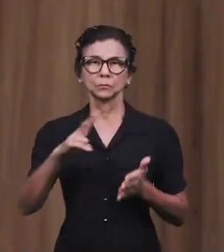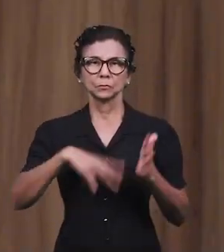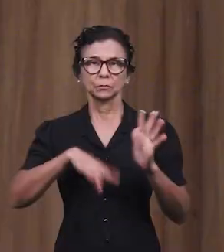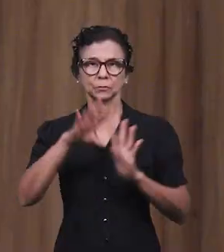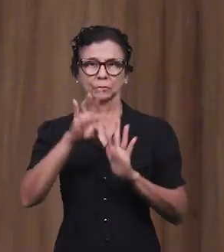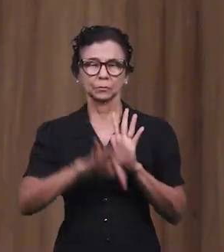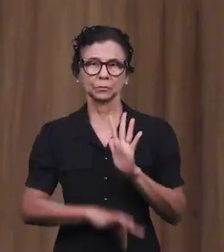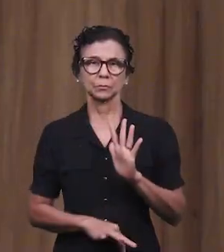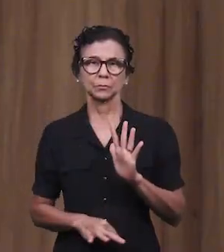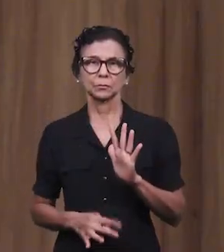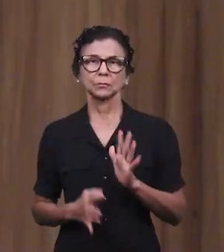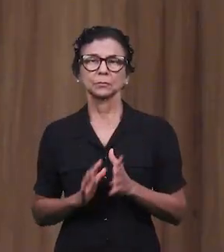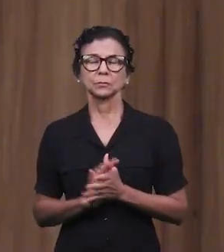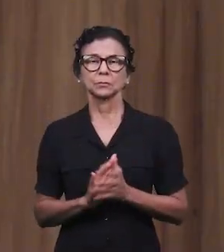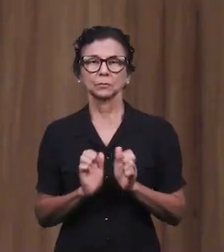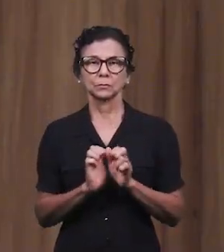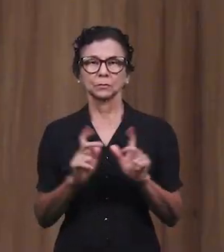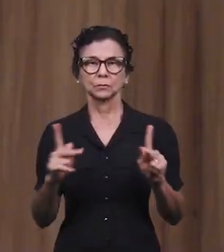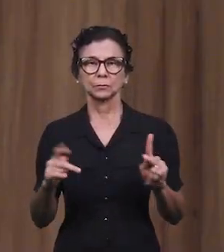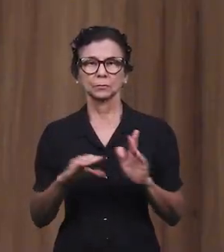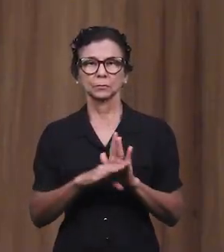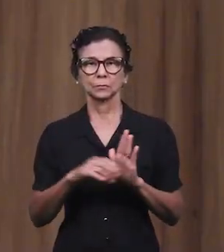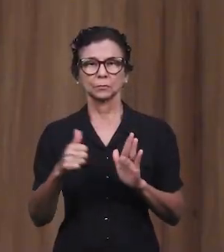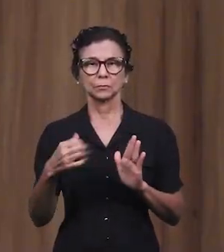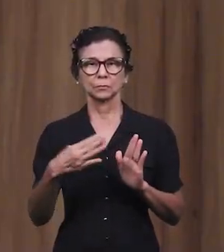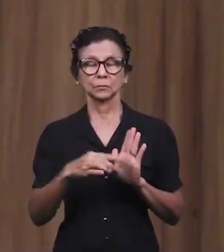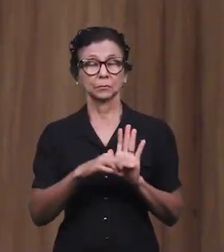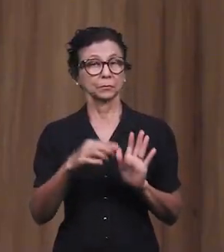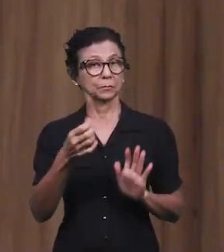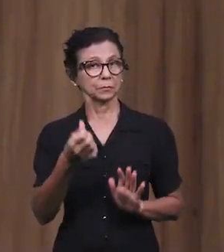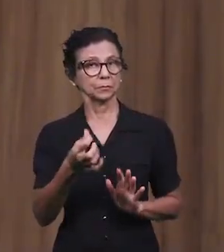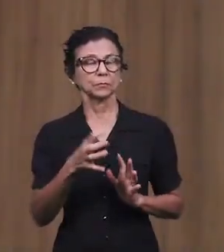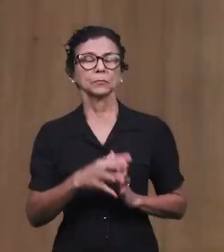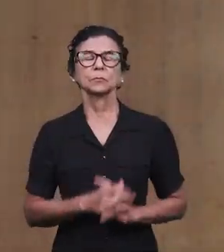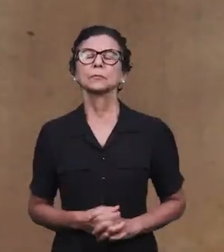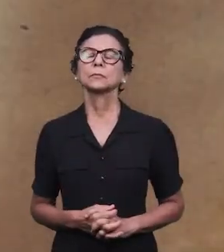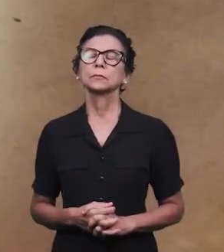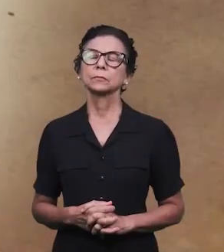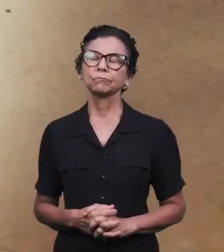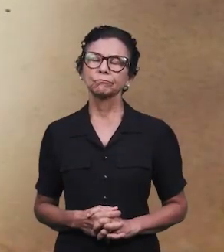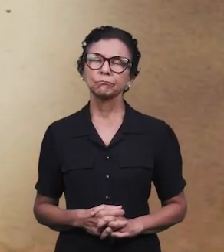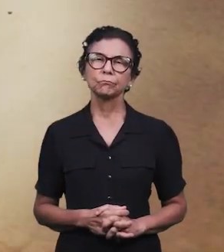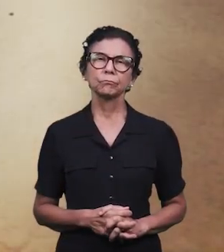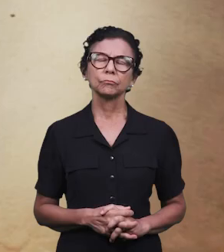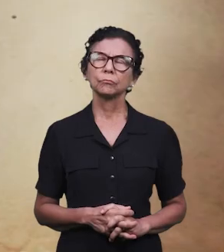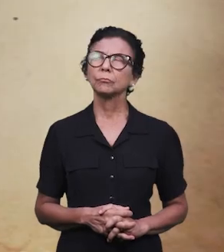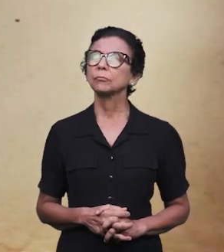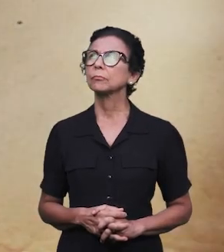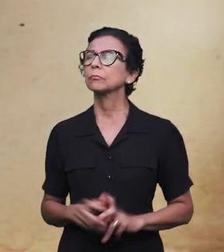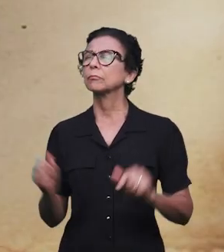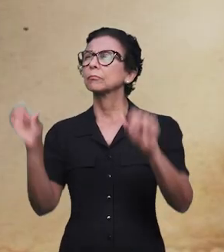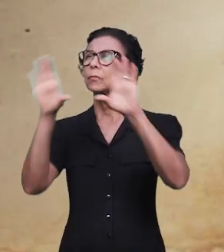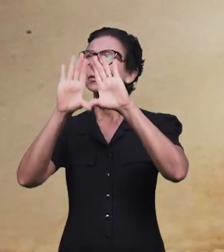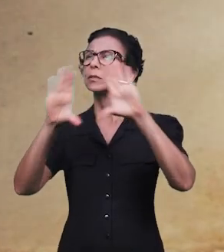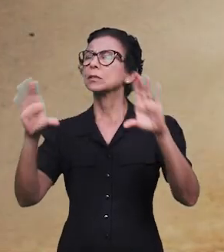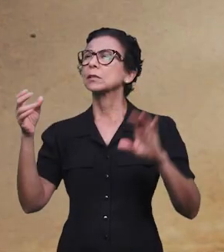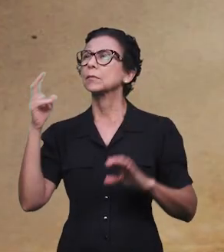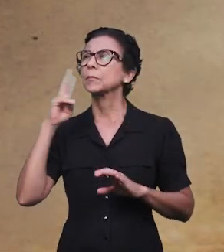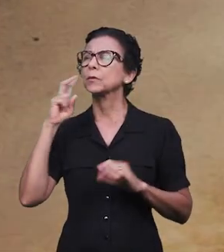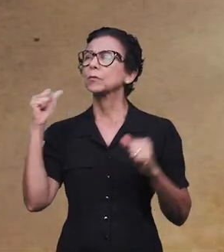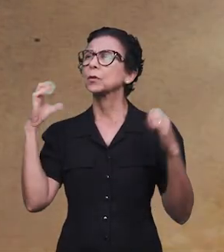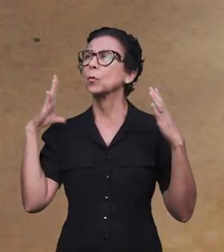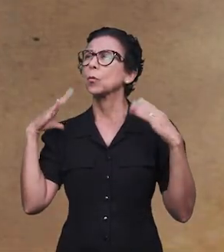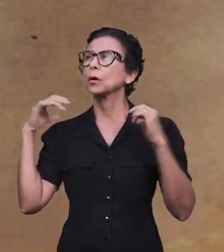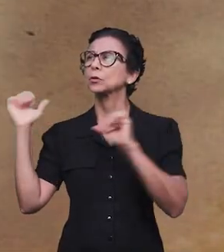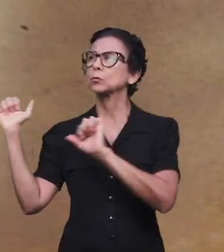tem embasado todo o nosso trabalho, que é Apocalipse 14, o verso 6. E vi outro anjo voar pelo meio do céu, e